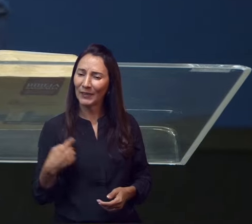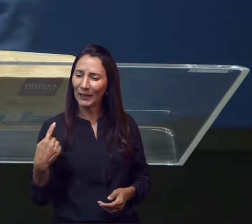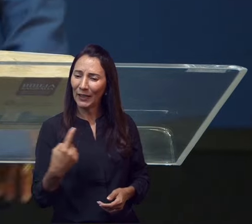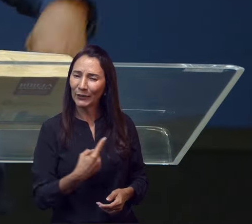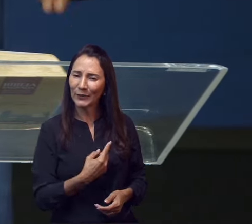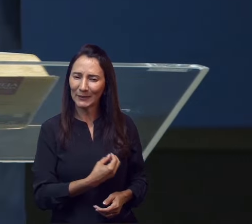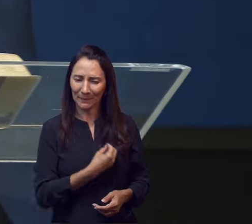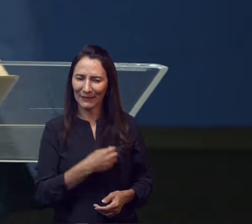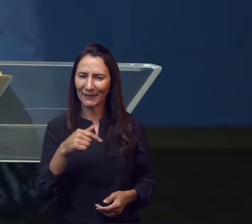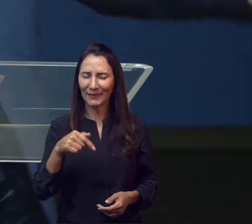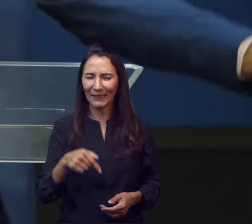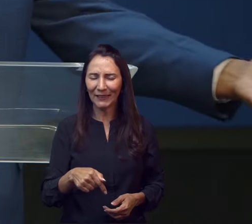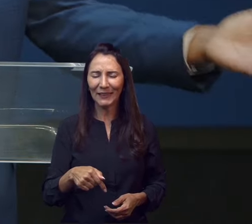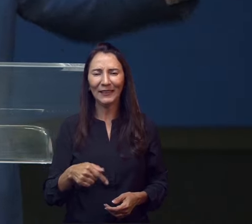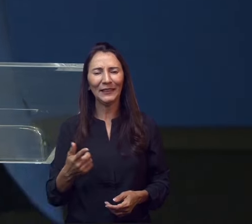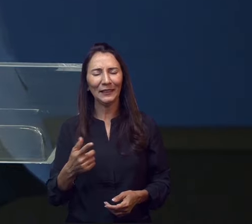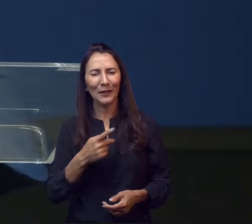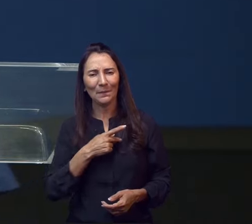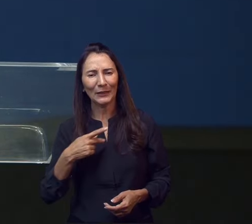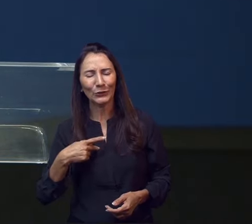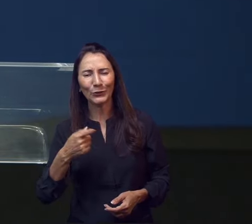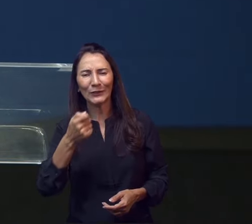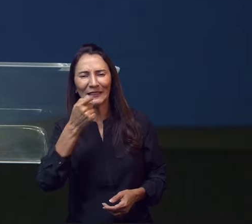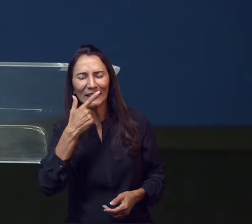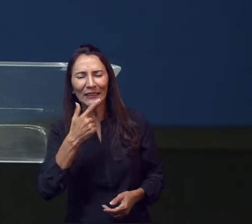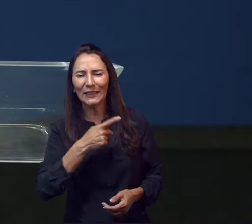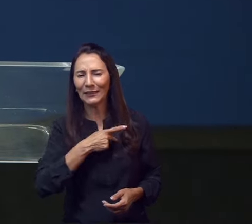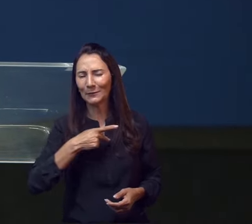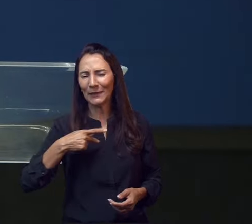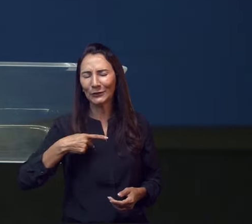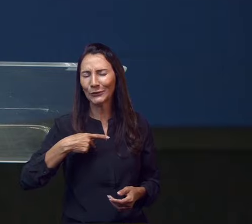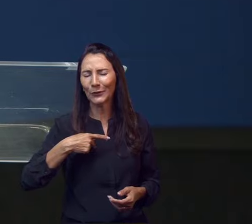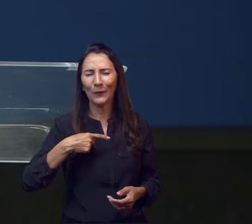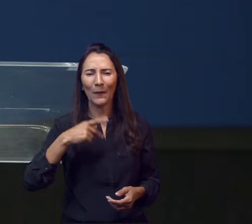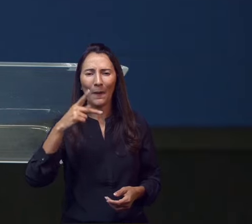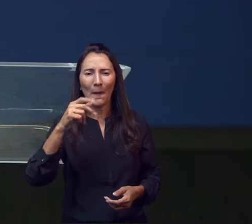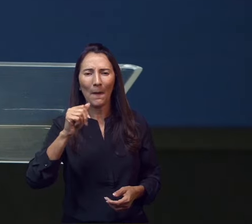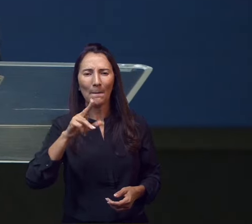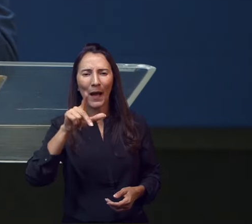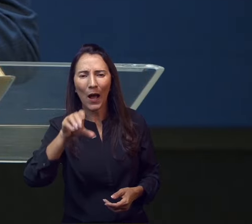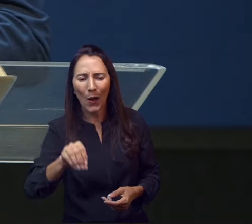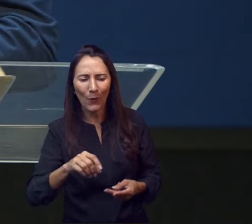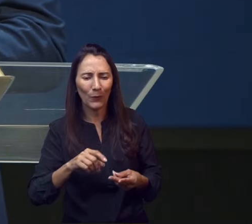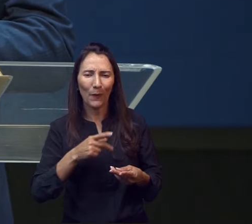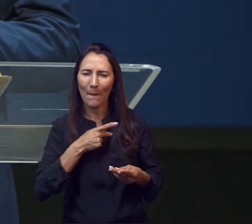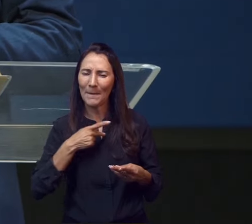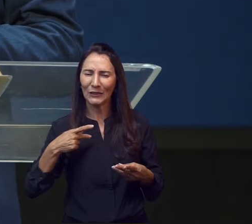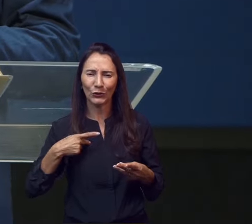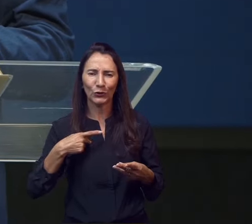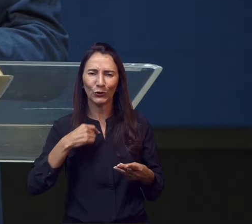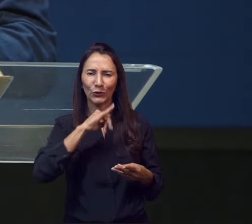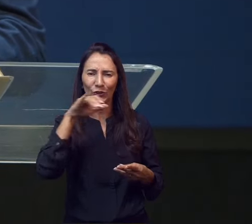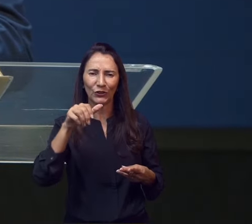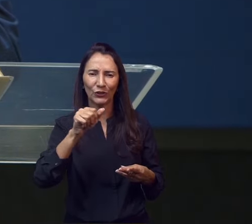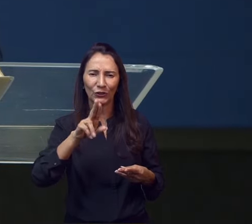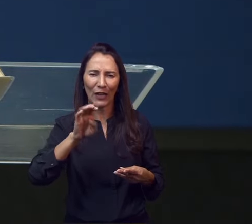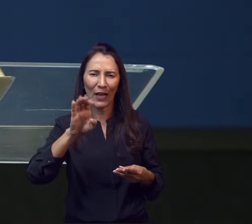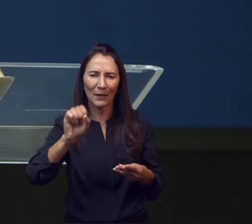vinda a vinda do pastor Silas pastor Jabes Pastor Paulo pastor Flamarion